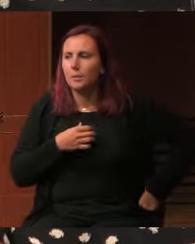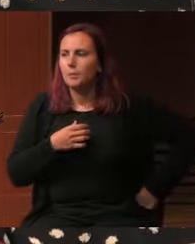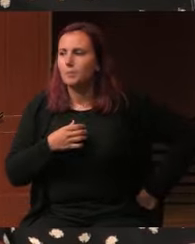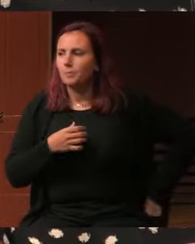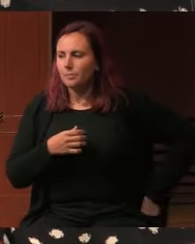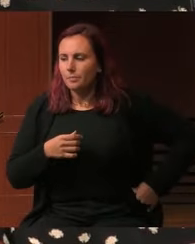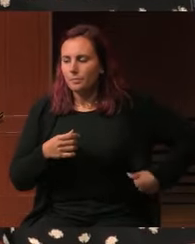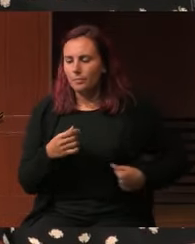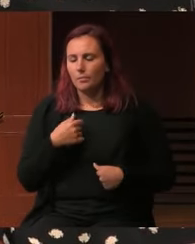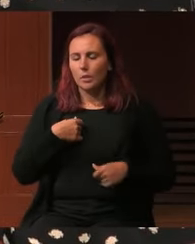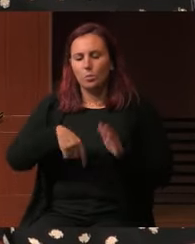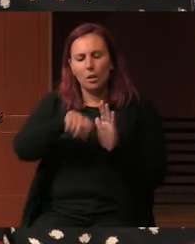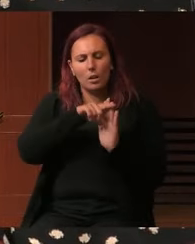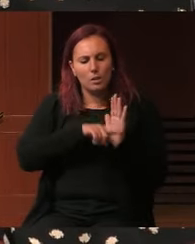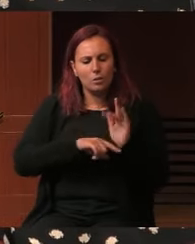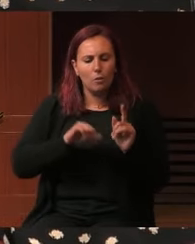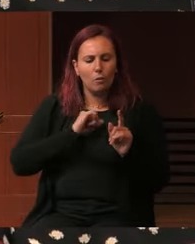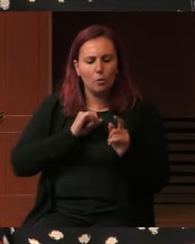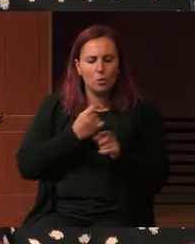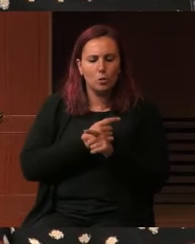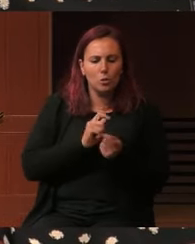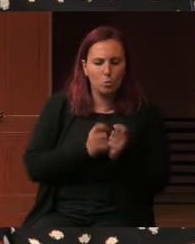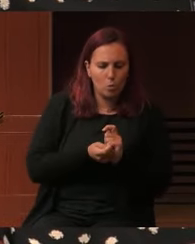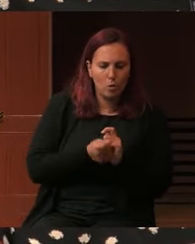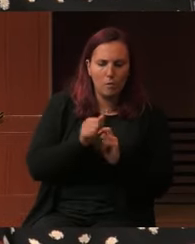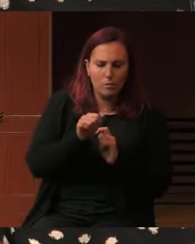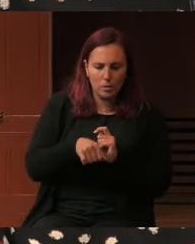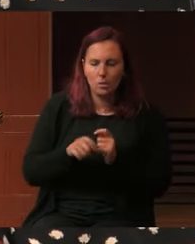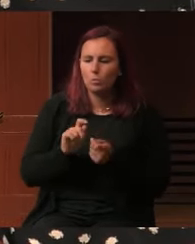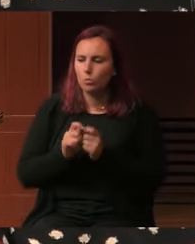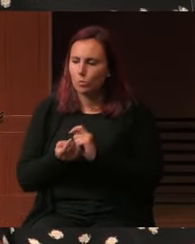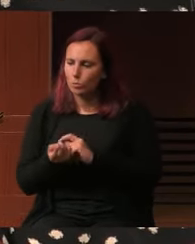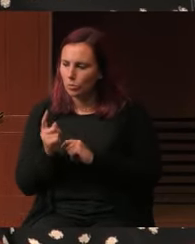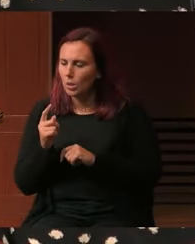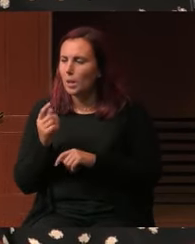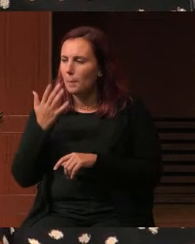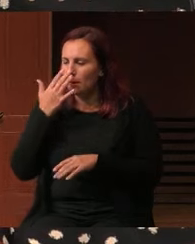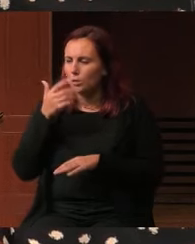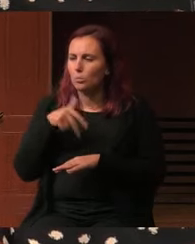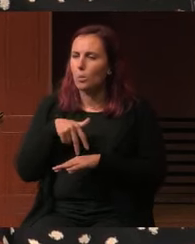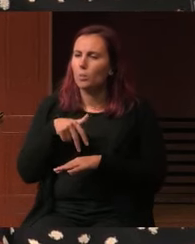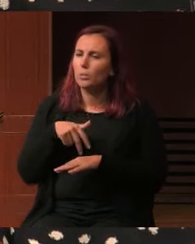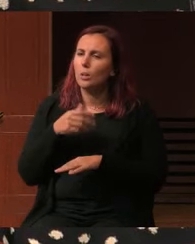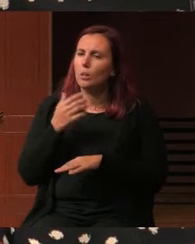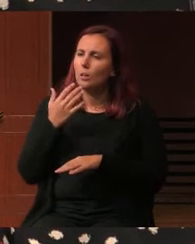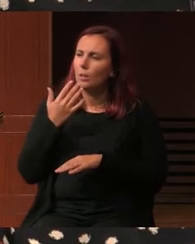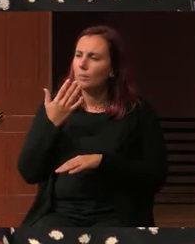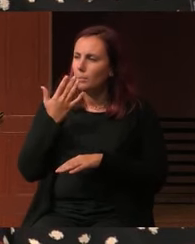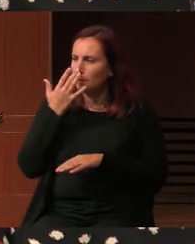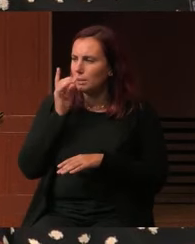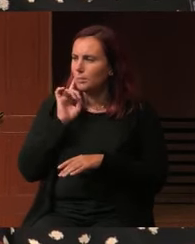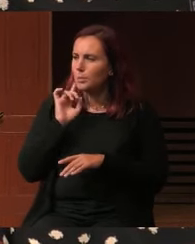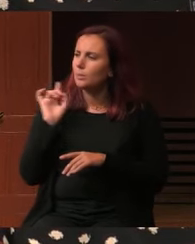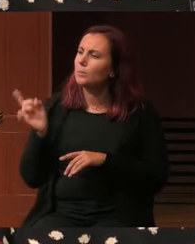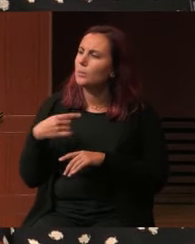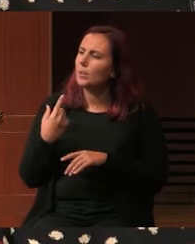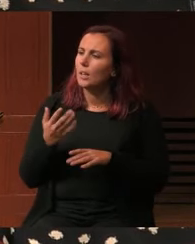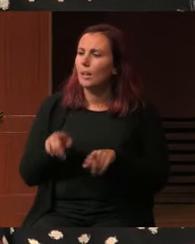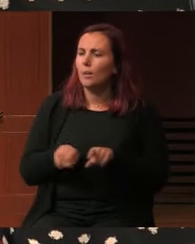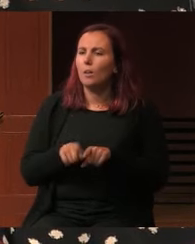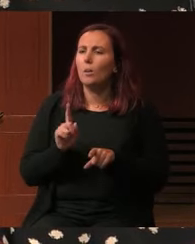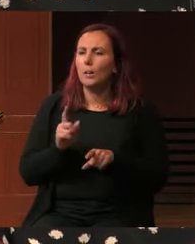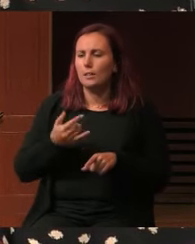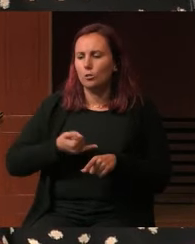do que mudou e não mudou tem a ver, sobretudo, com uma posição que me parece muito útil para nós todos, que é não nos